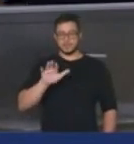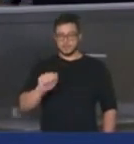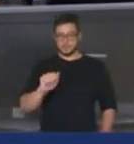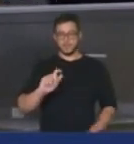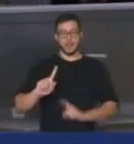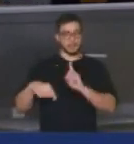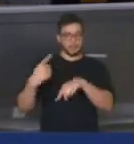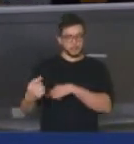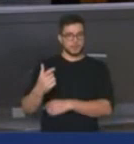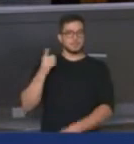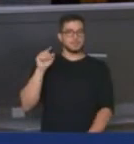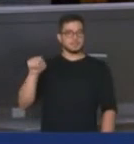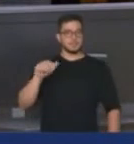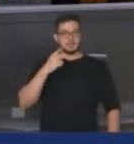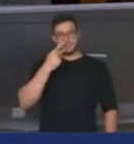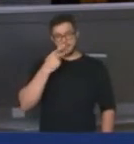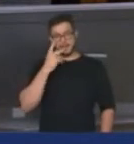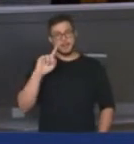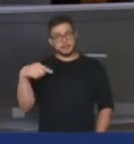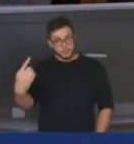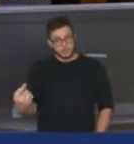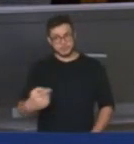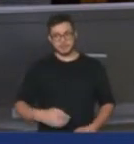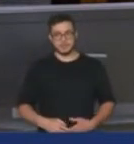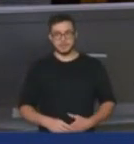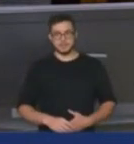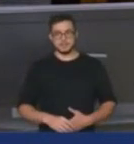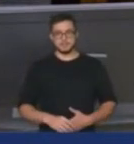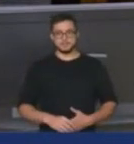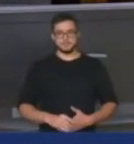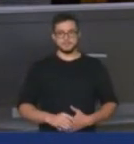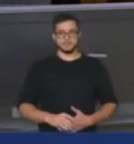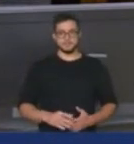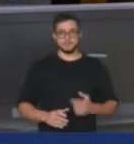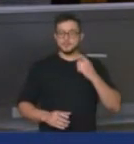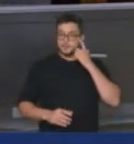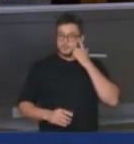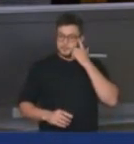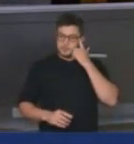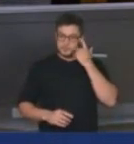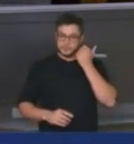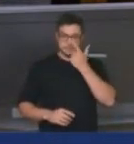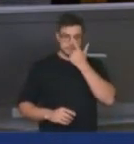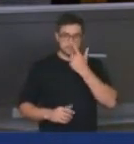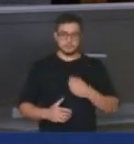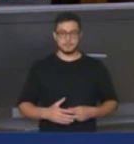também pelo tempo regimental de 3 minutos, abrindo uma exceção à Vossa Excelência. Ok? Presidente.